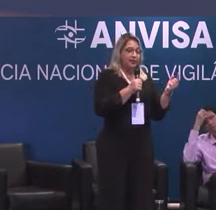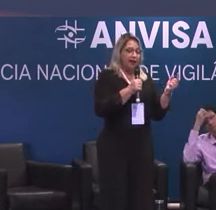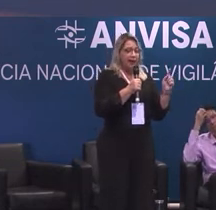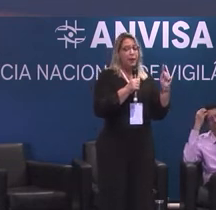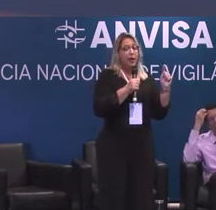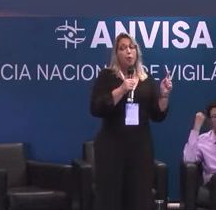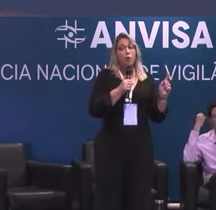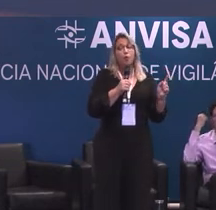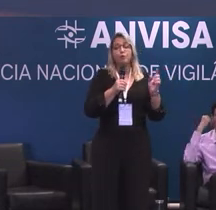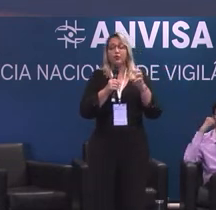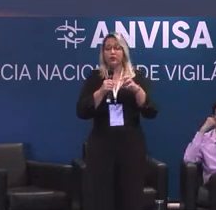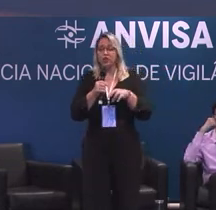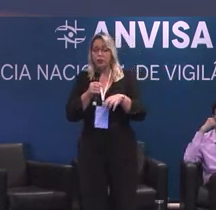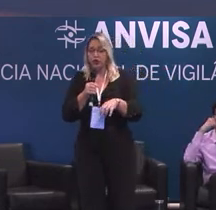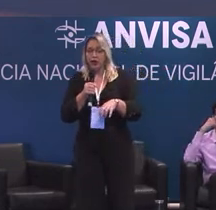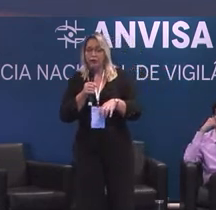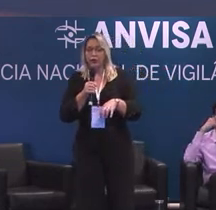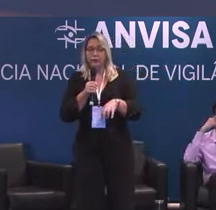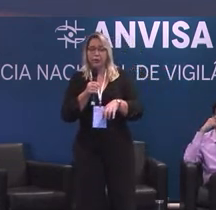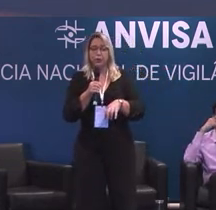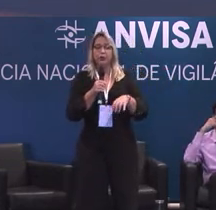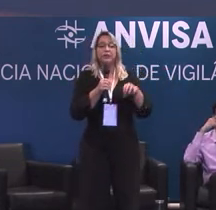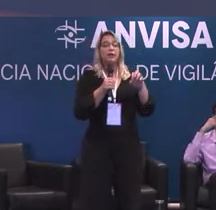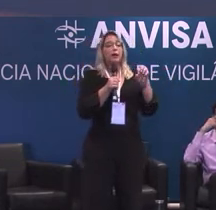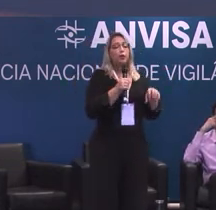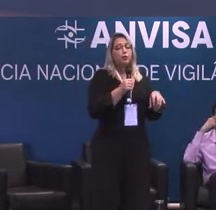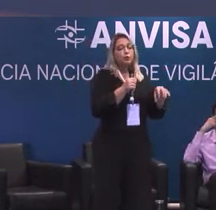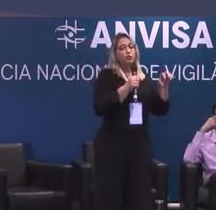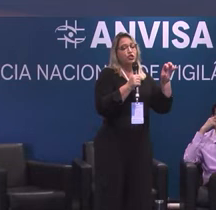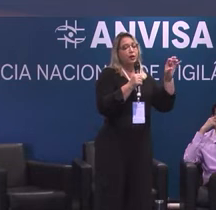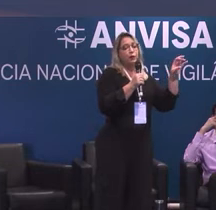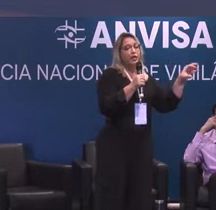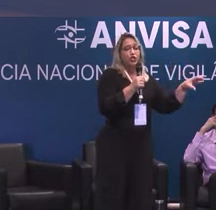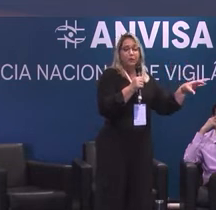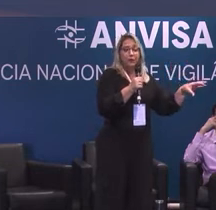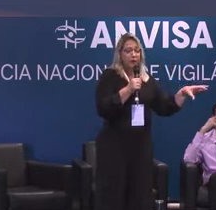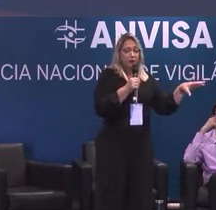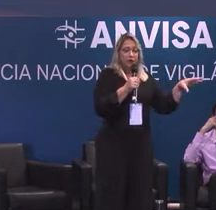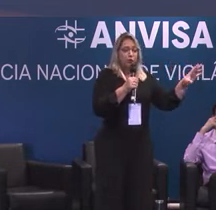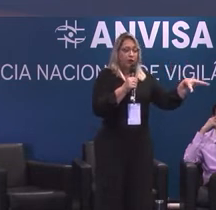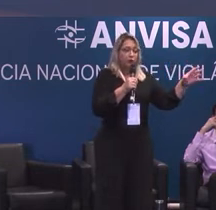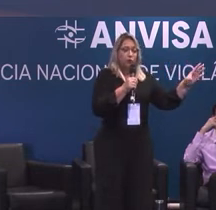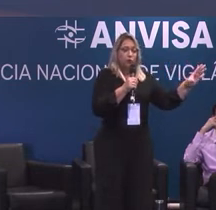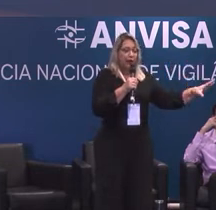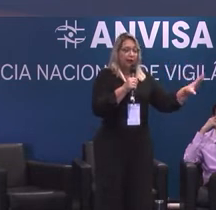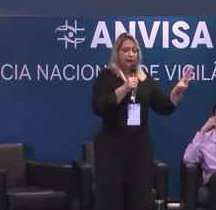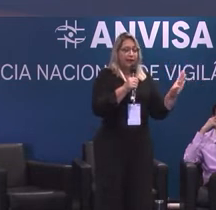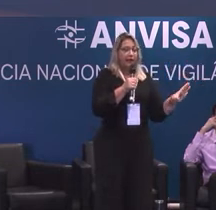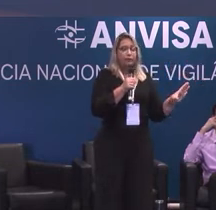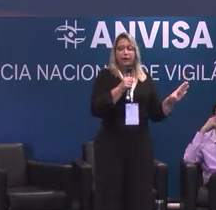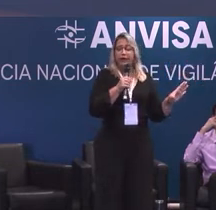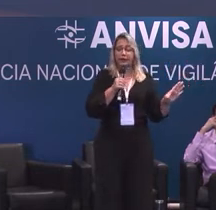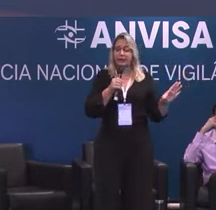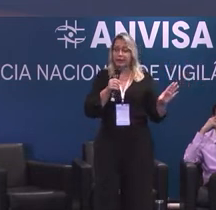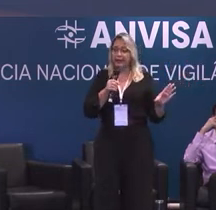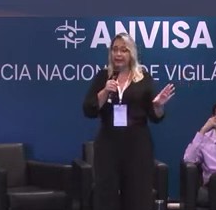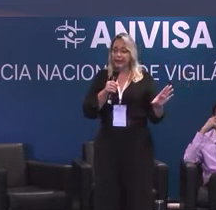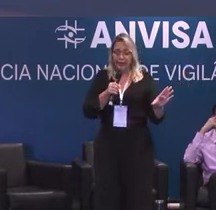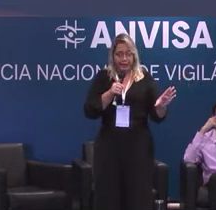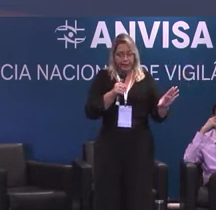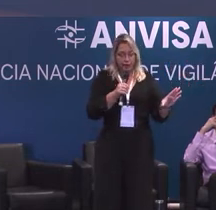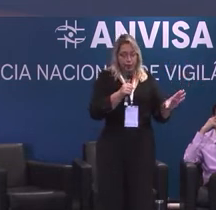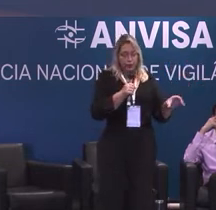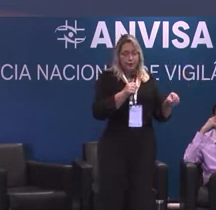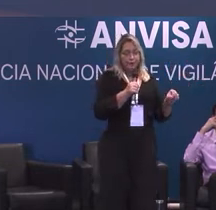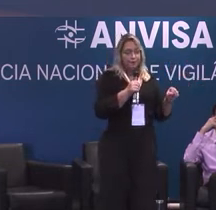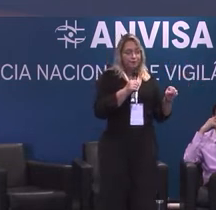sanitária. Alguns já constavam nas minutas, outro constava no regime jurídico lá interno da Secretaria de